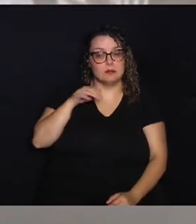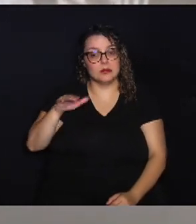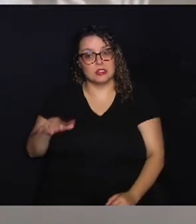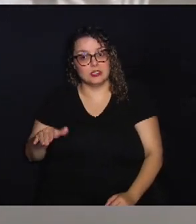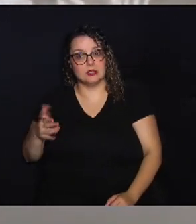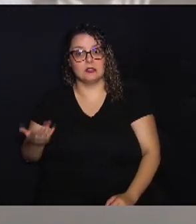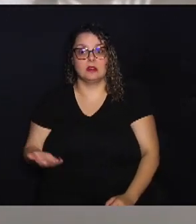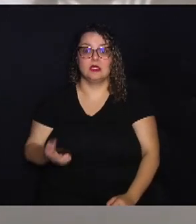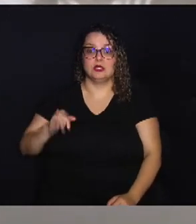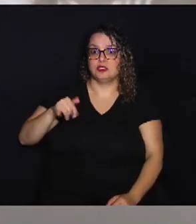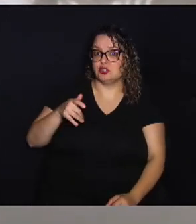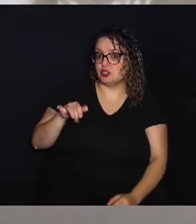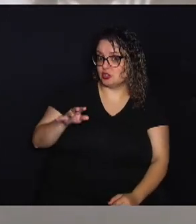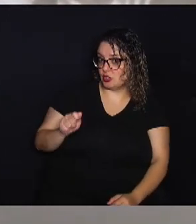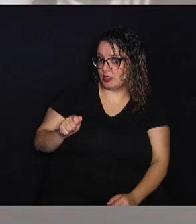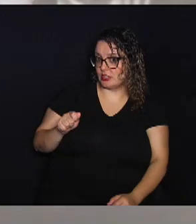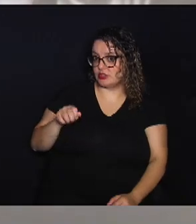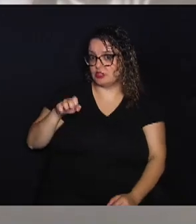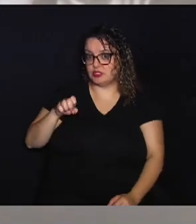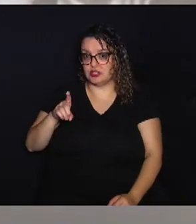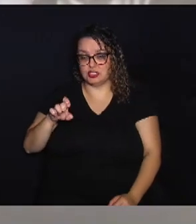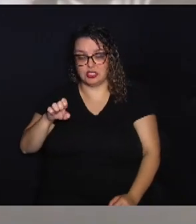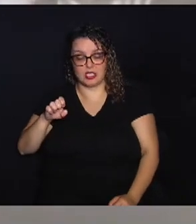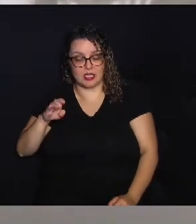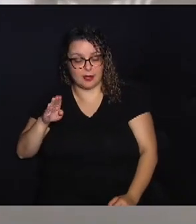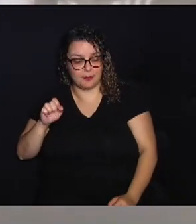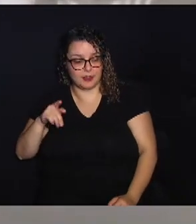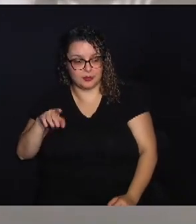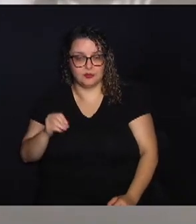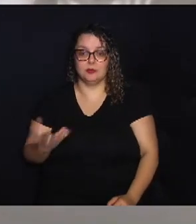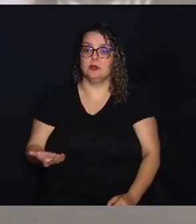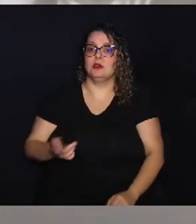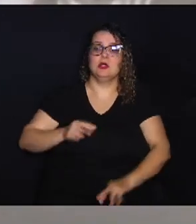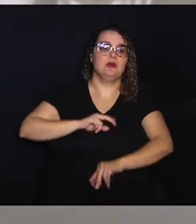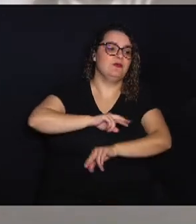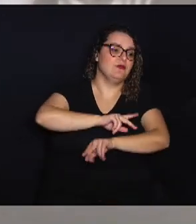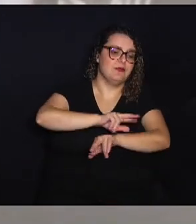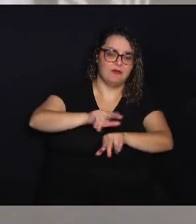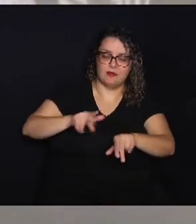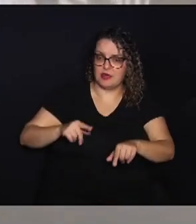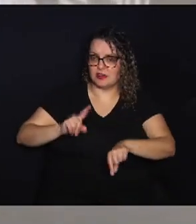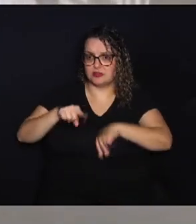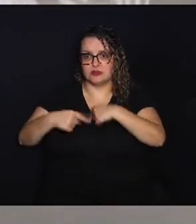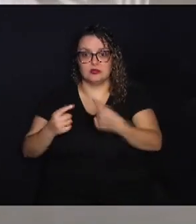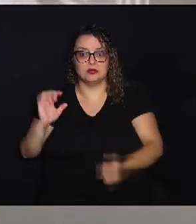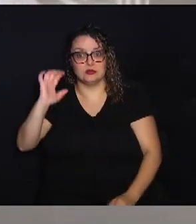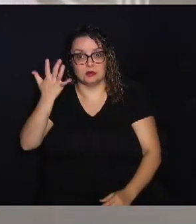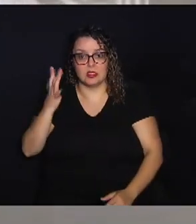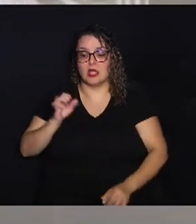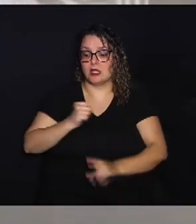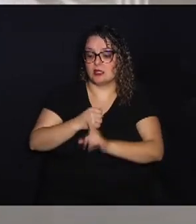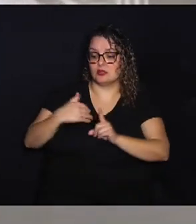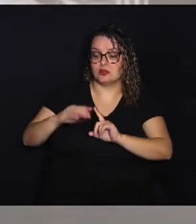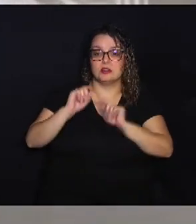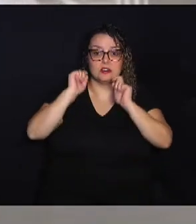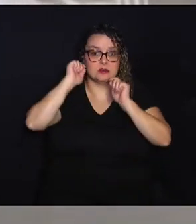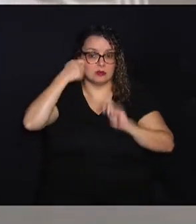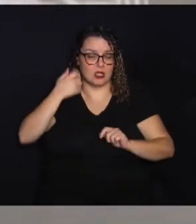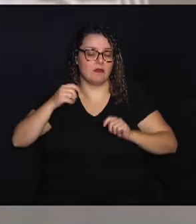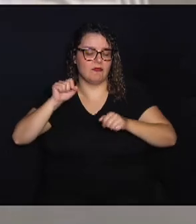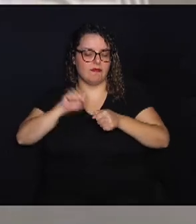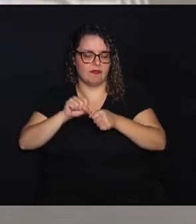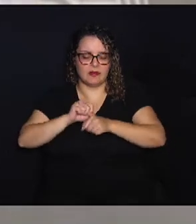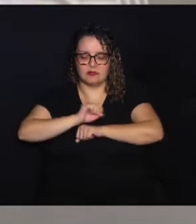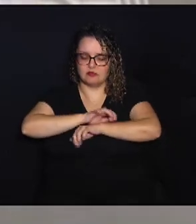de Ébano, Rainha da Primavera e tantos outros eventos que a Sociedade Negra aqui de Campinas fez e, olha,